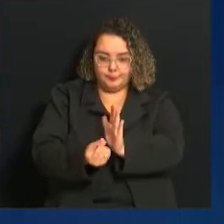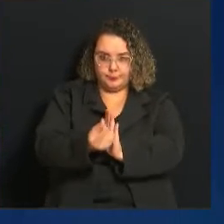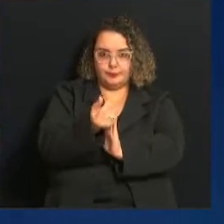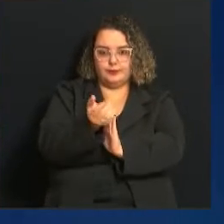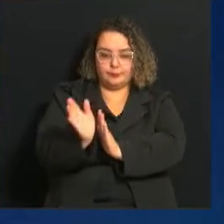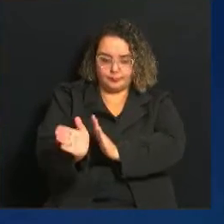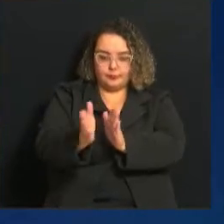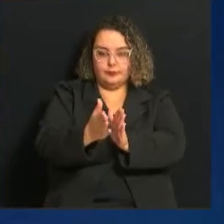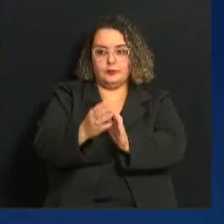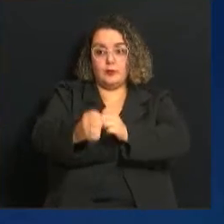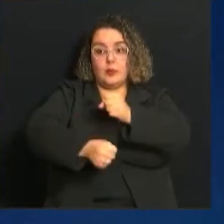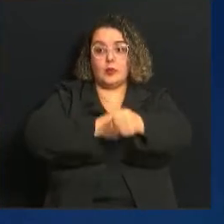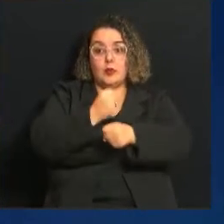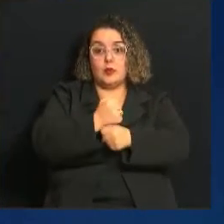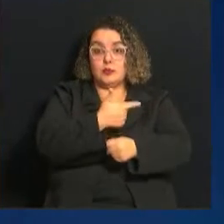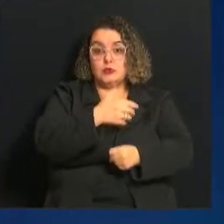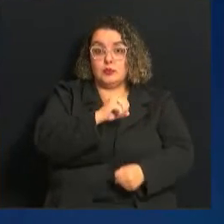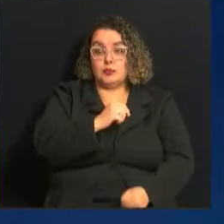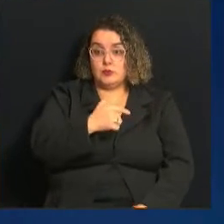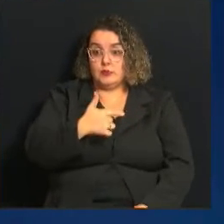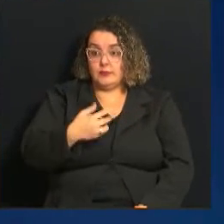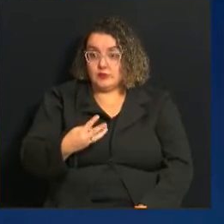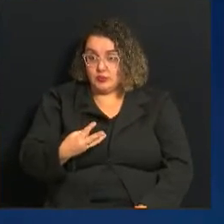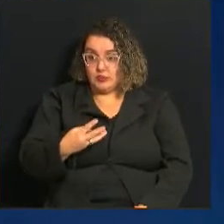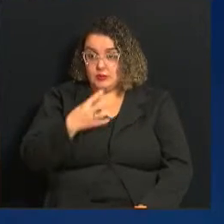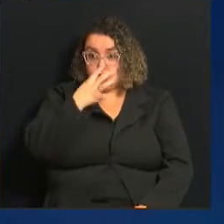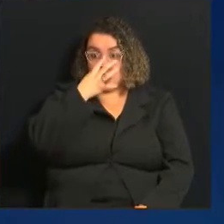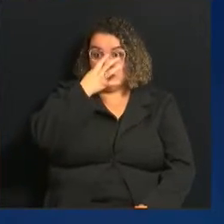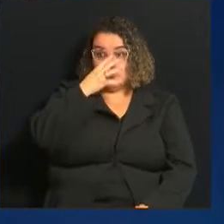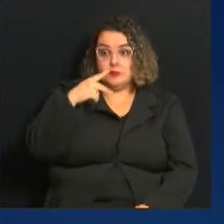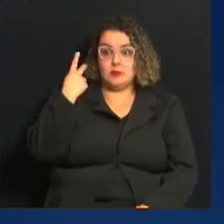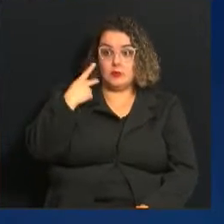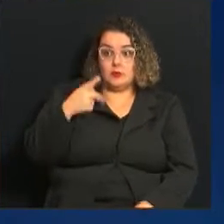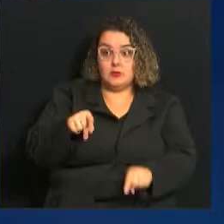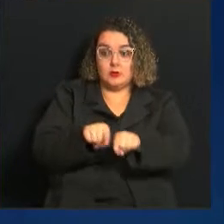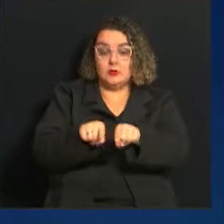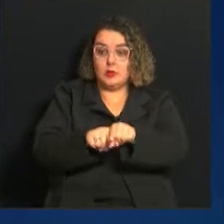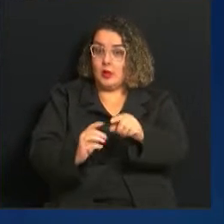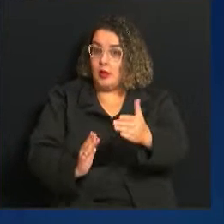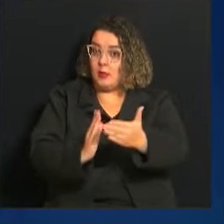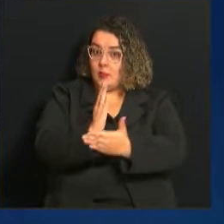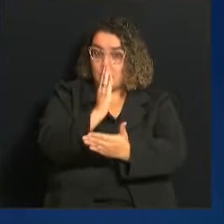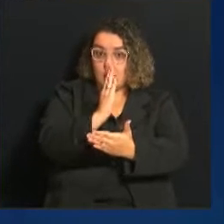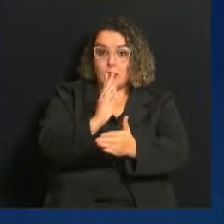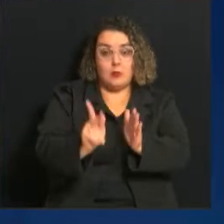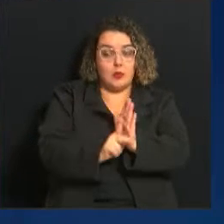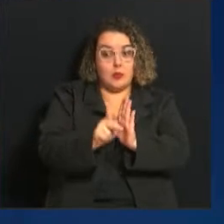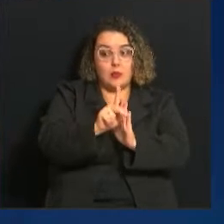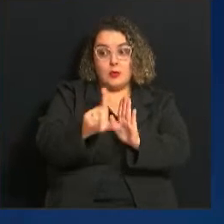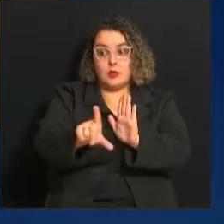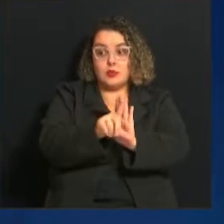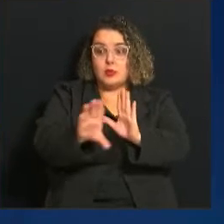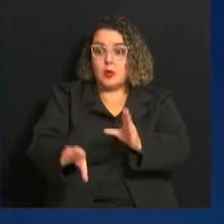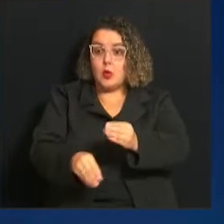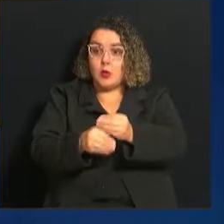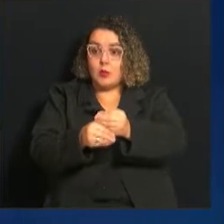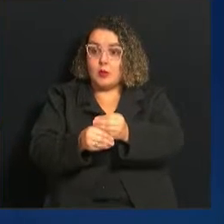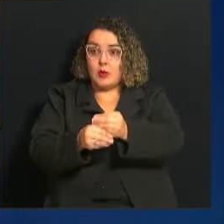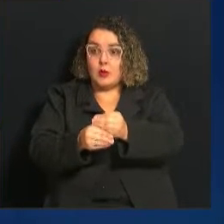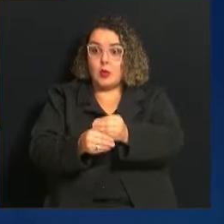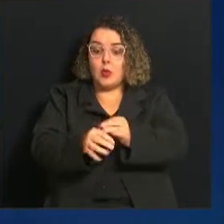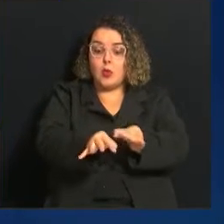ano de 2023. Parlamentares também aprovam um projeto de lei complementar que institui o programa